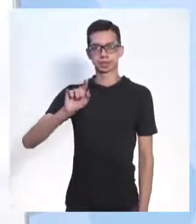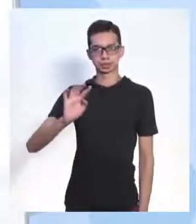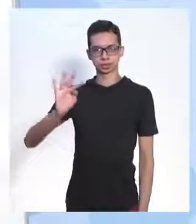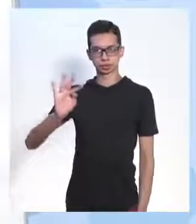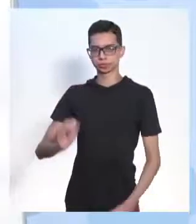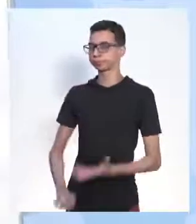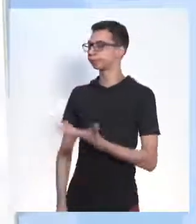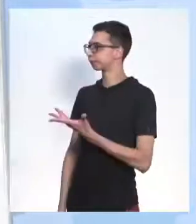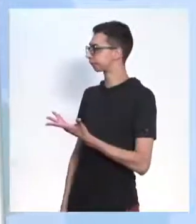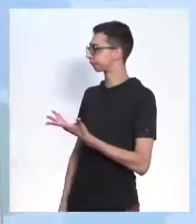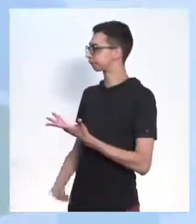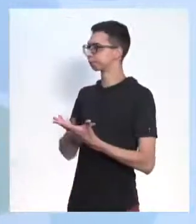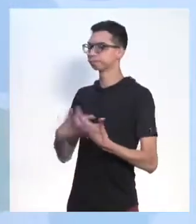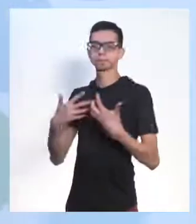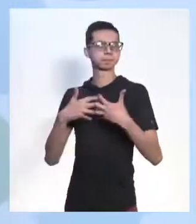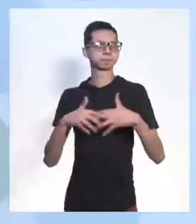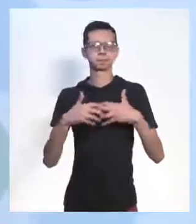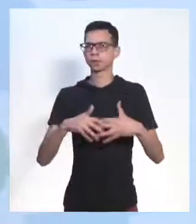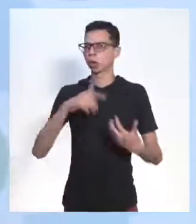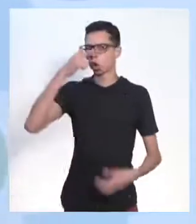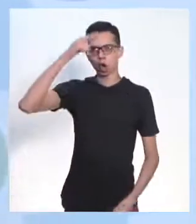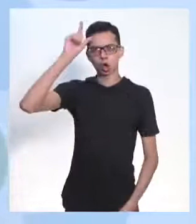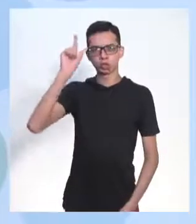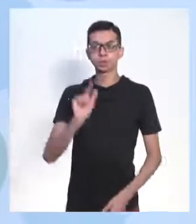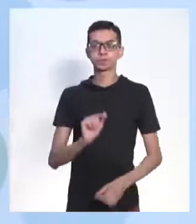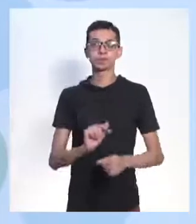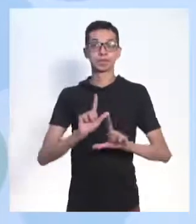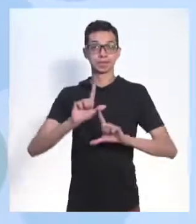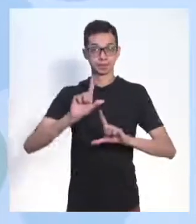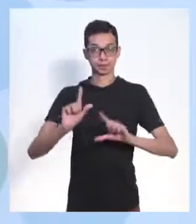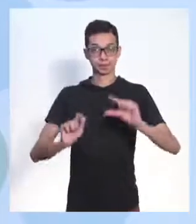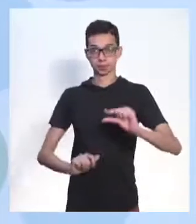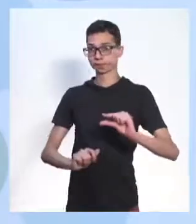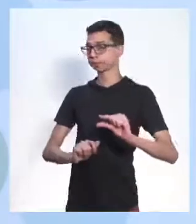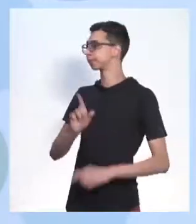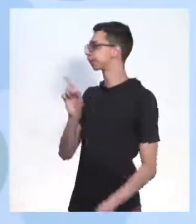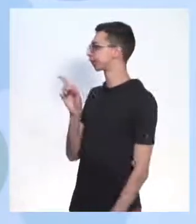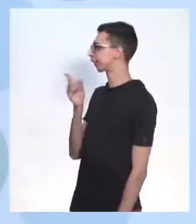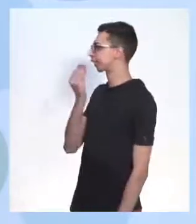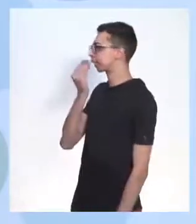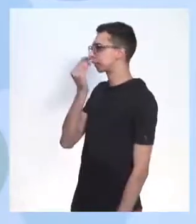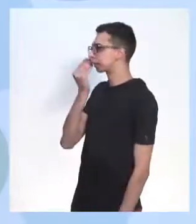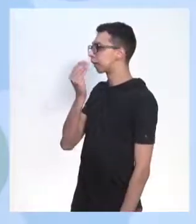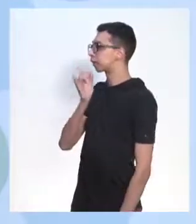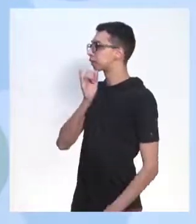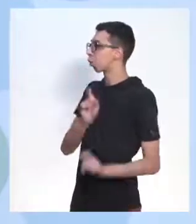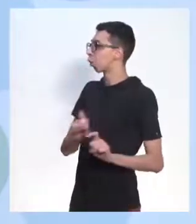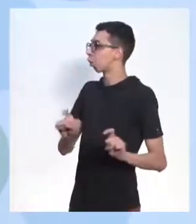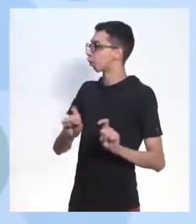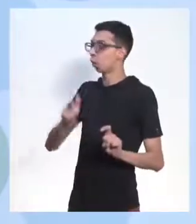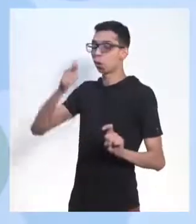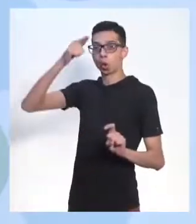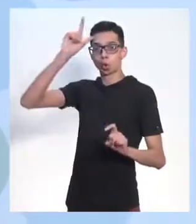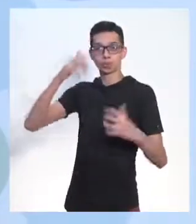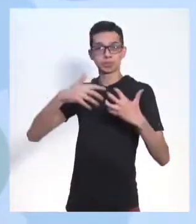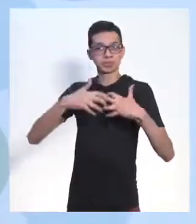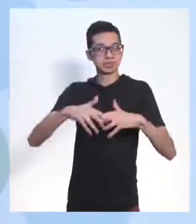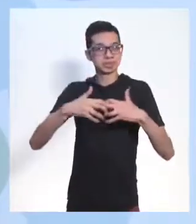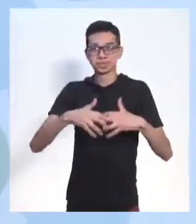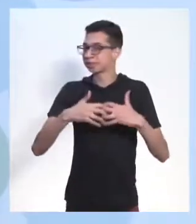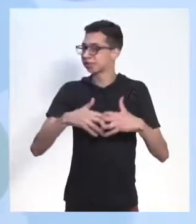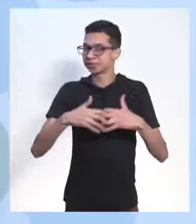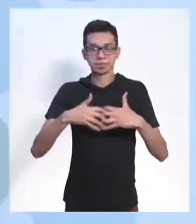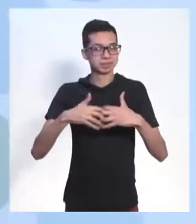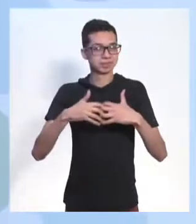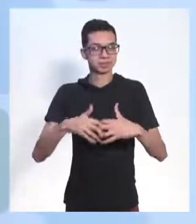work yesterday. Vai ficar pequenininha a letra aqui, mas só para... O computador não funcionou ontem. It didn't